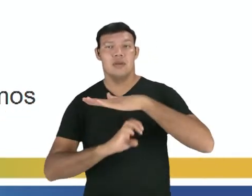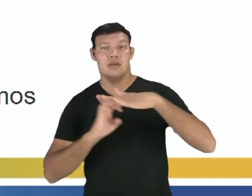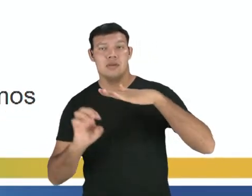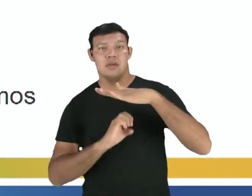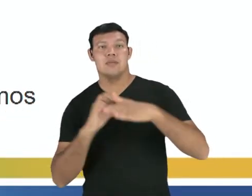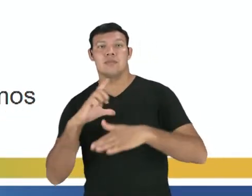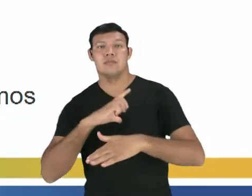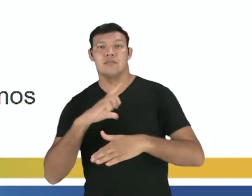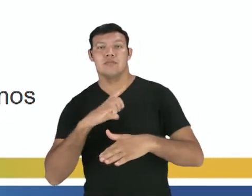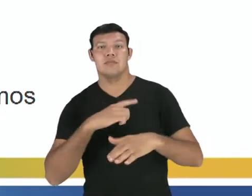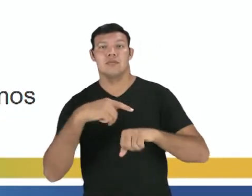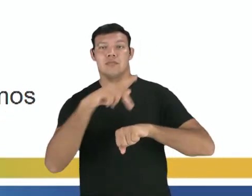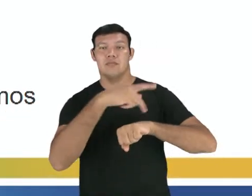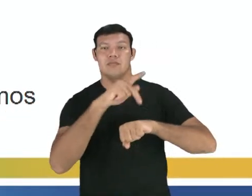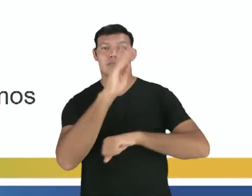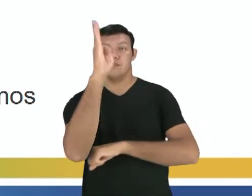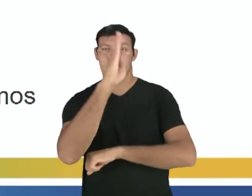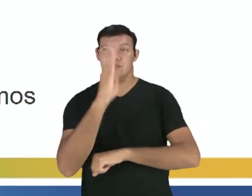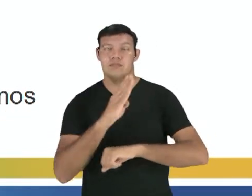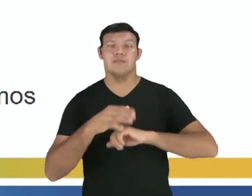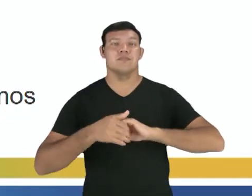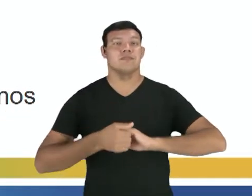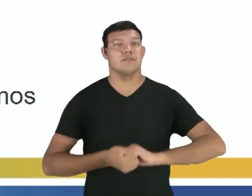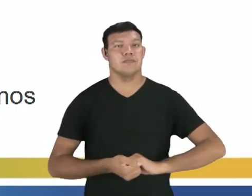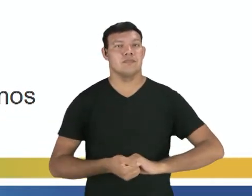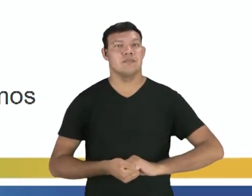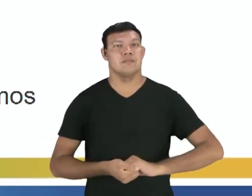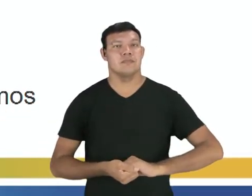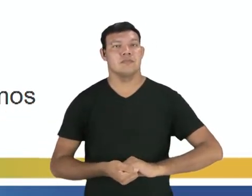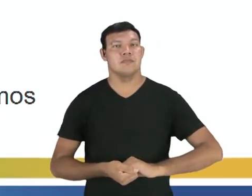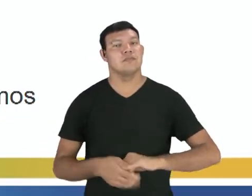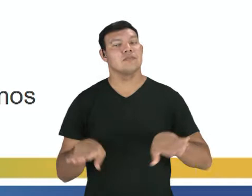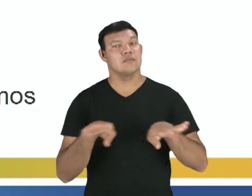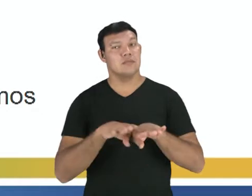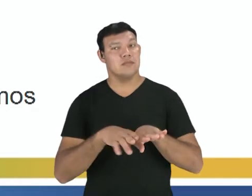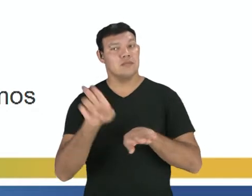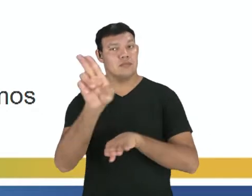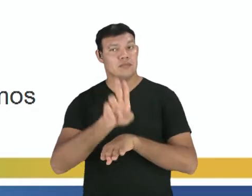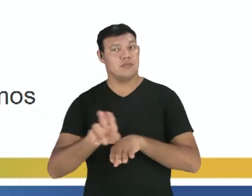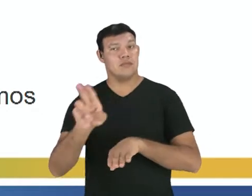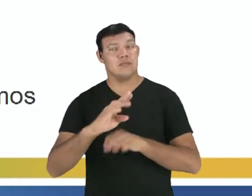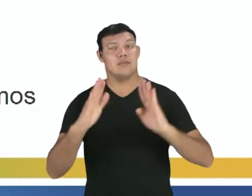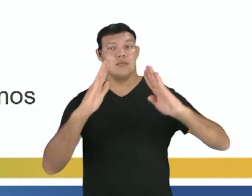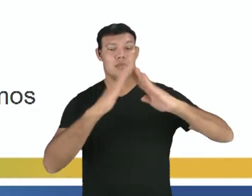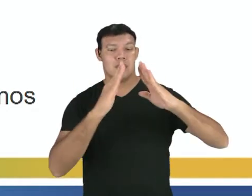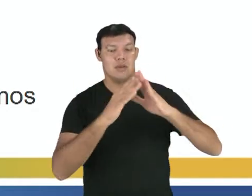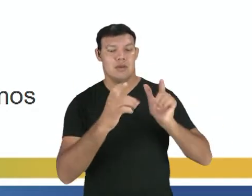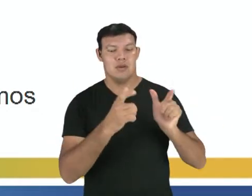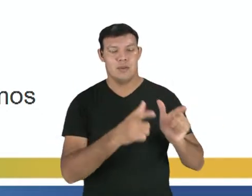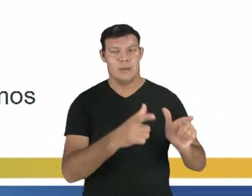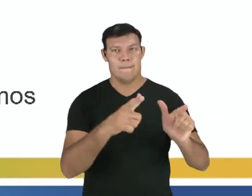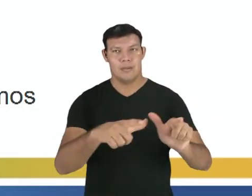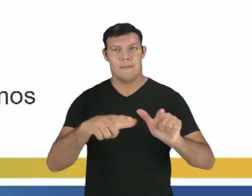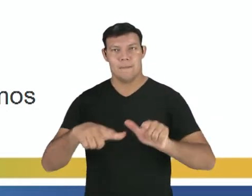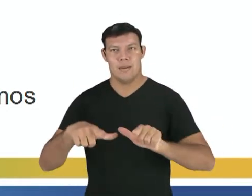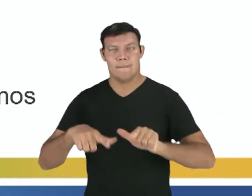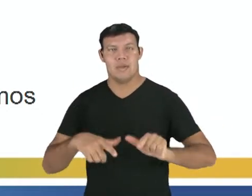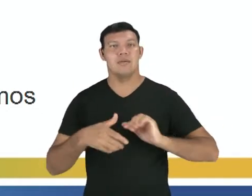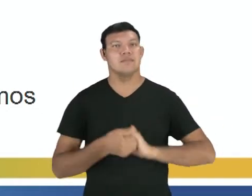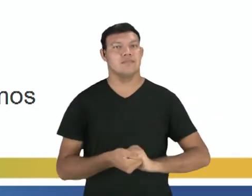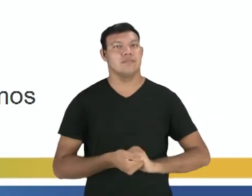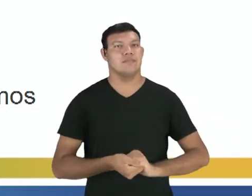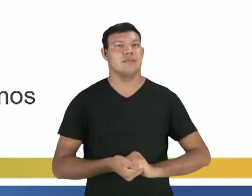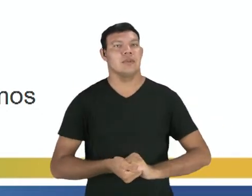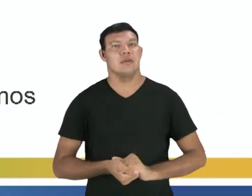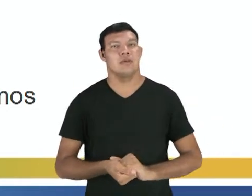no Brasil nesse caso também posso usar para falar de uma parte da casa e ainda eu levo em mão